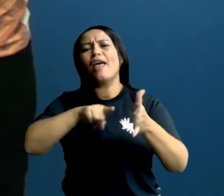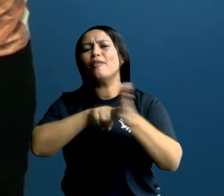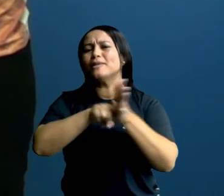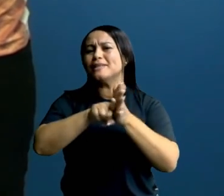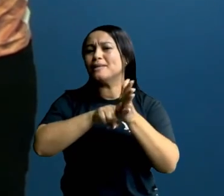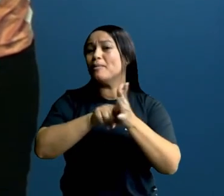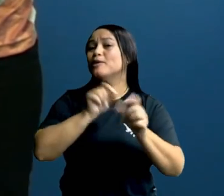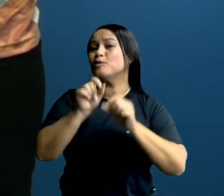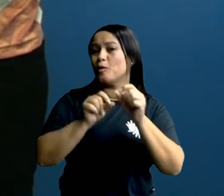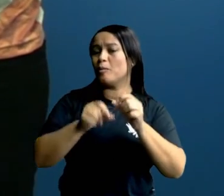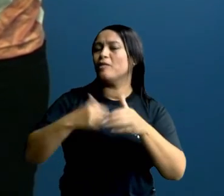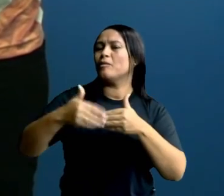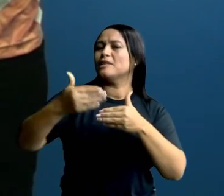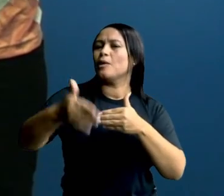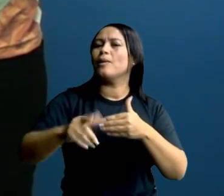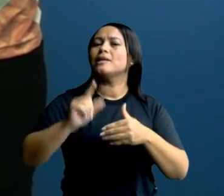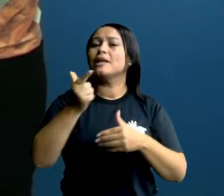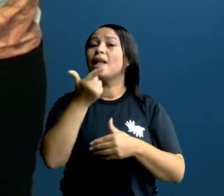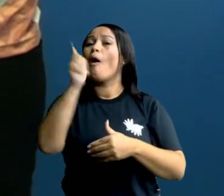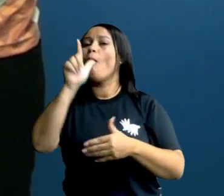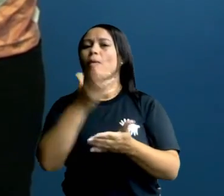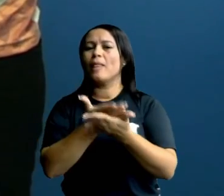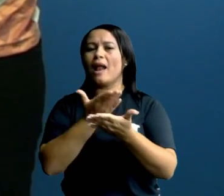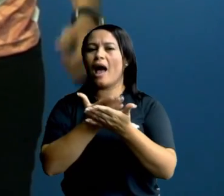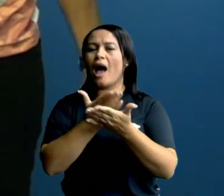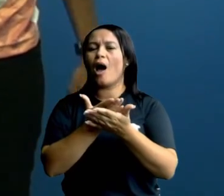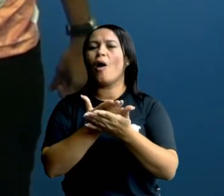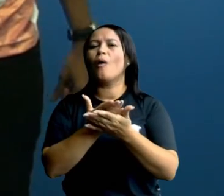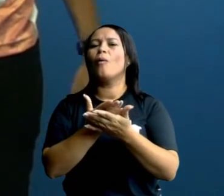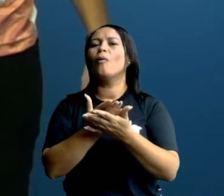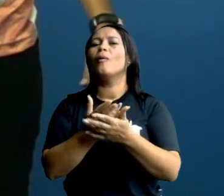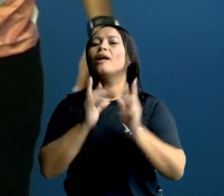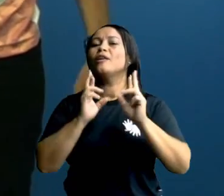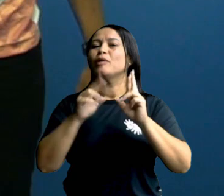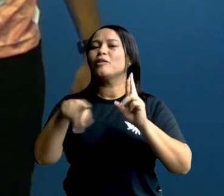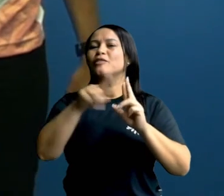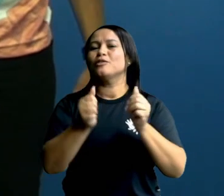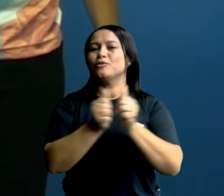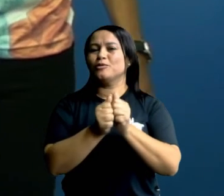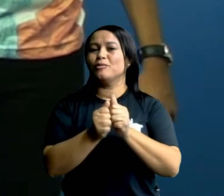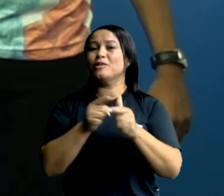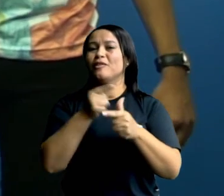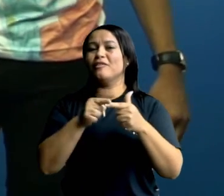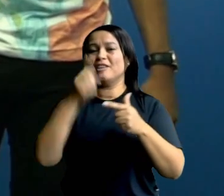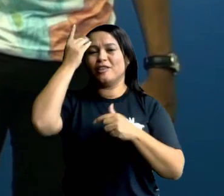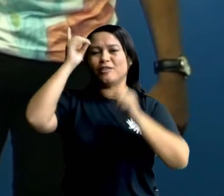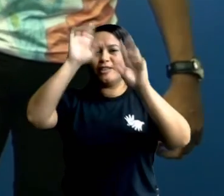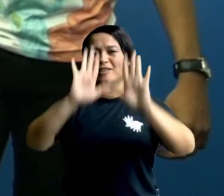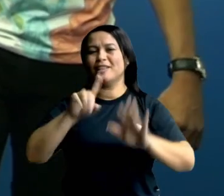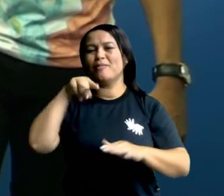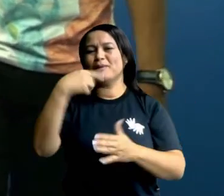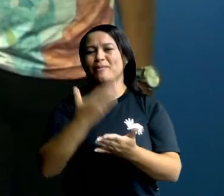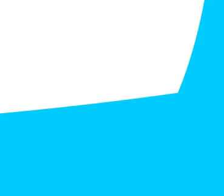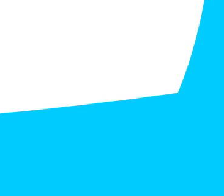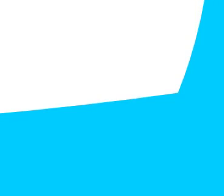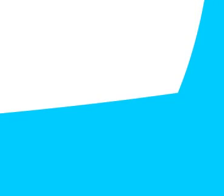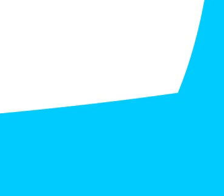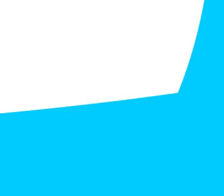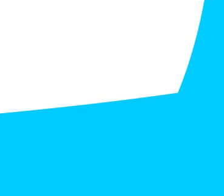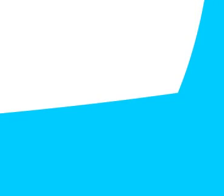e a gente vai dar sequência na próxima aula, né? E espero aqui contar com vocês mais uma vez, tá bom? Fiquem com Deus e até a próxima.